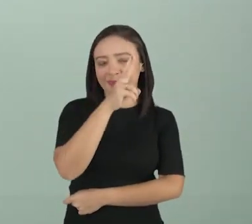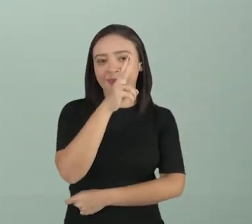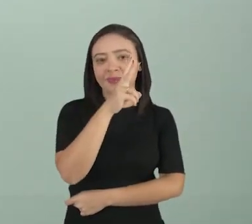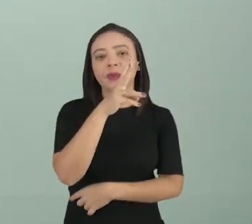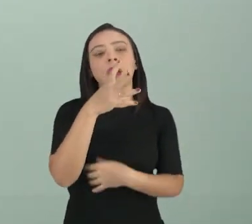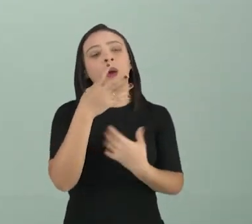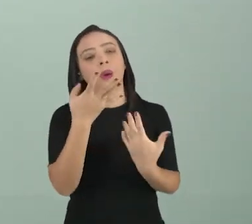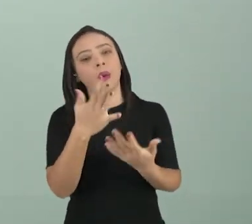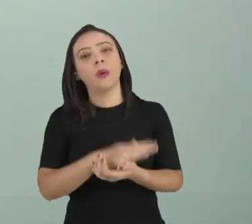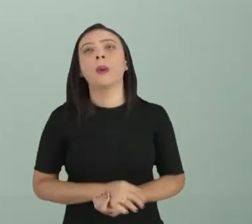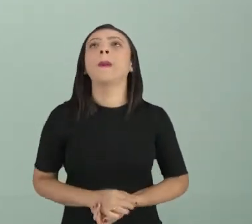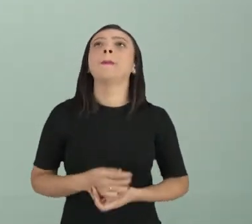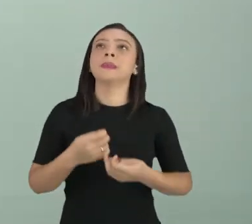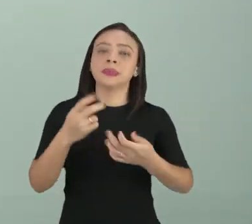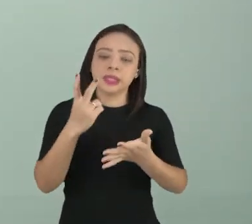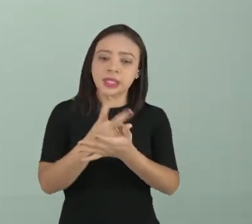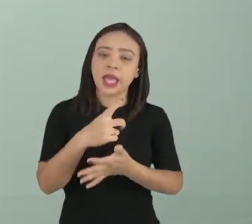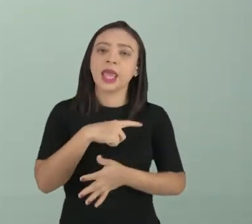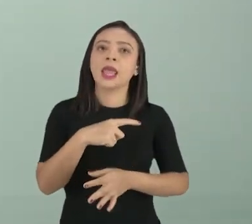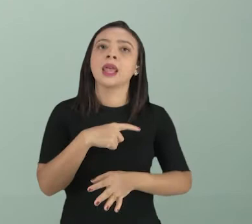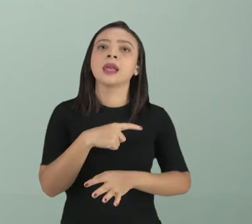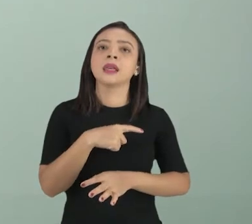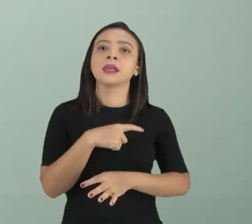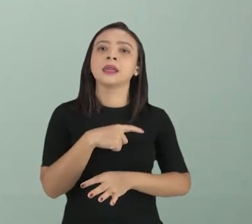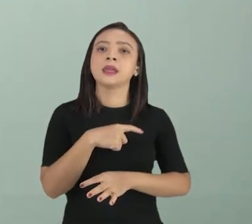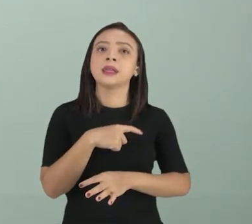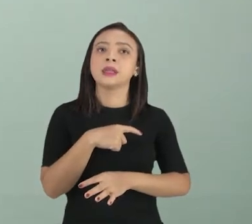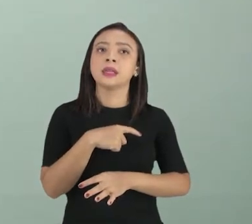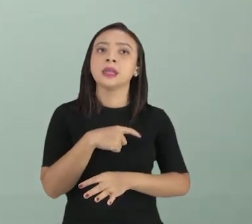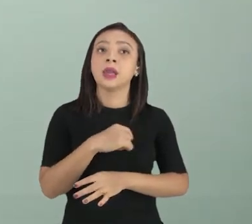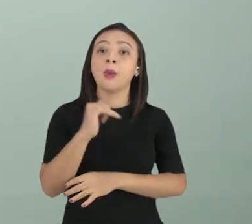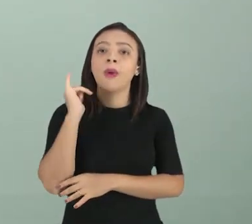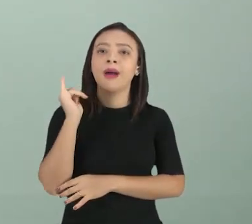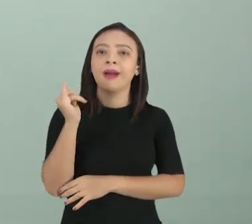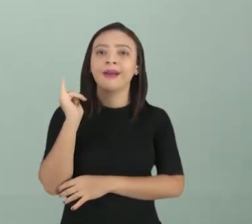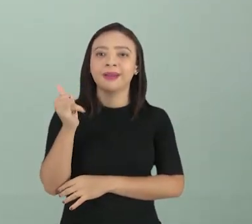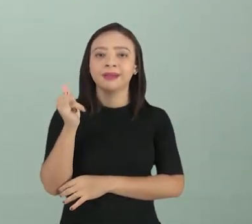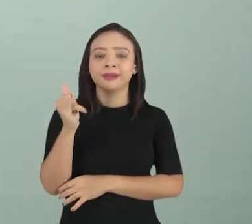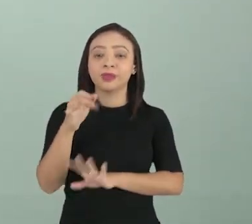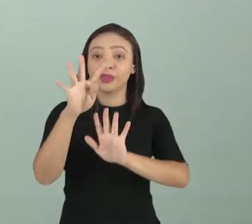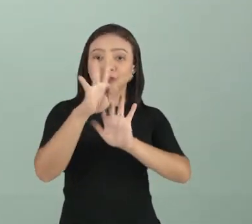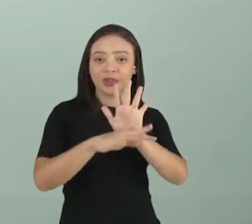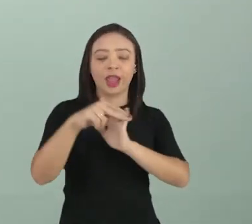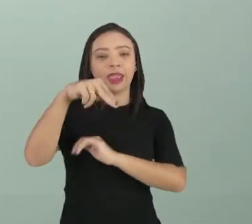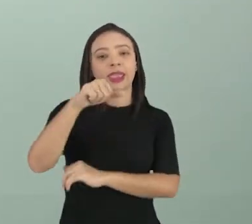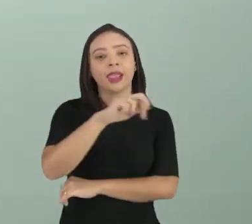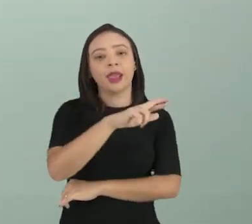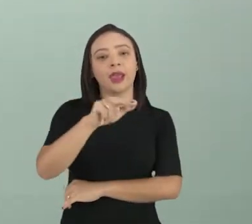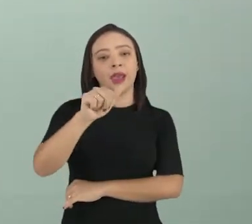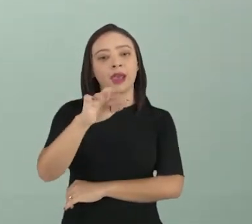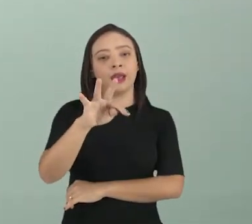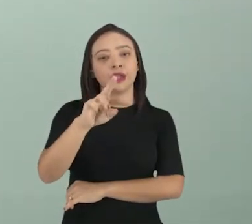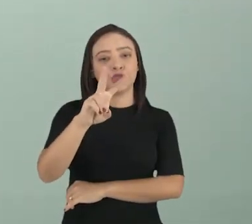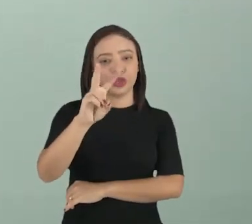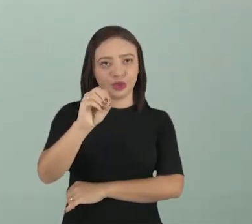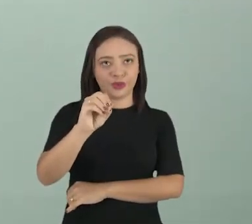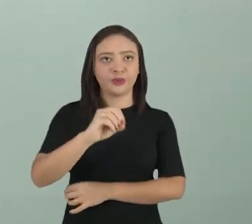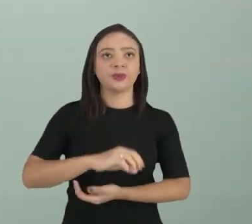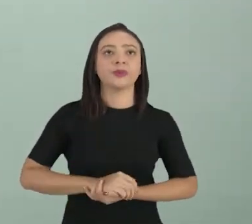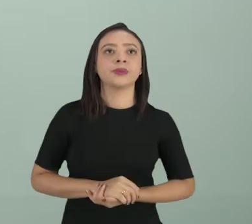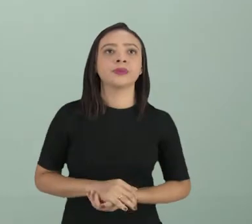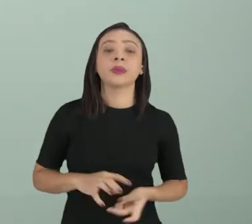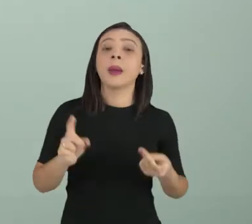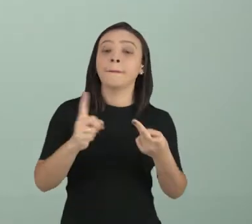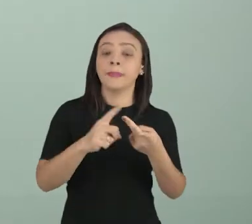ele vai englobar aí na narração em textos narrativos Ok